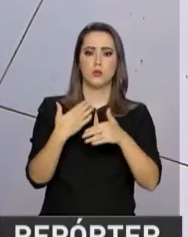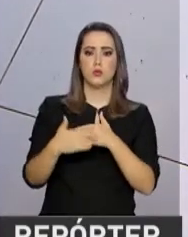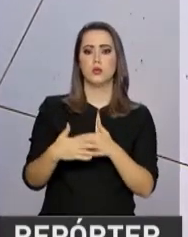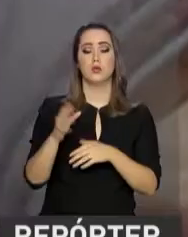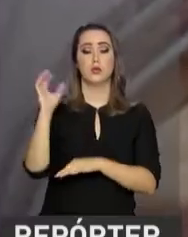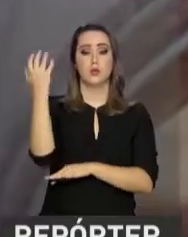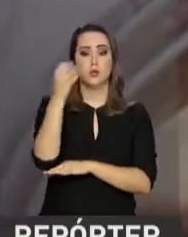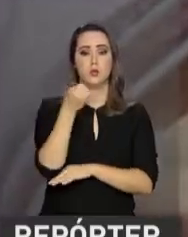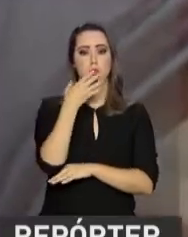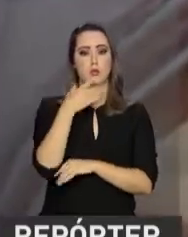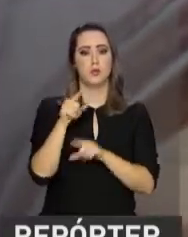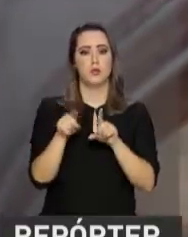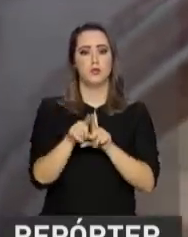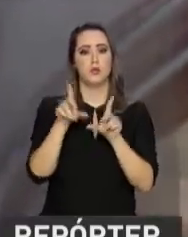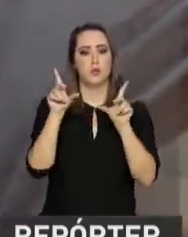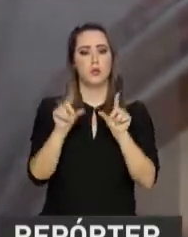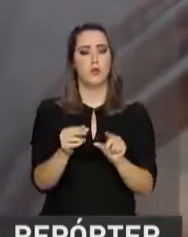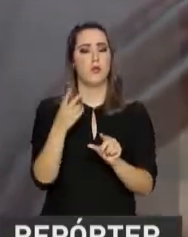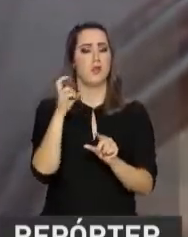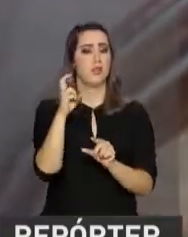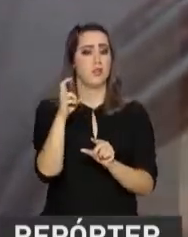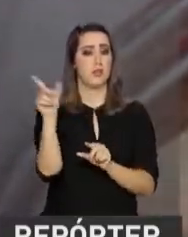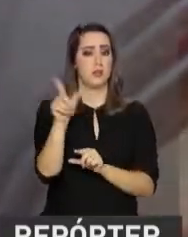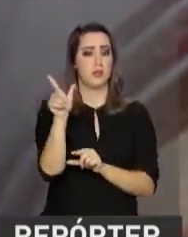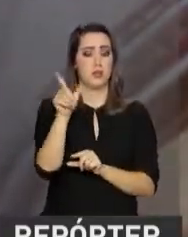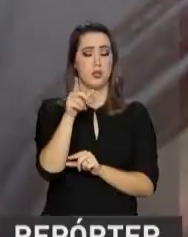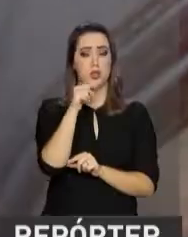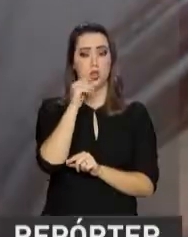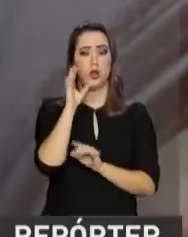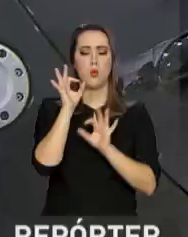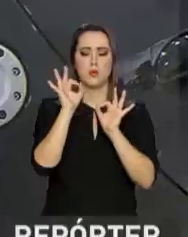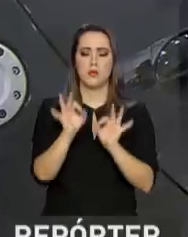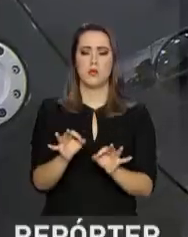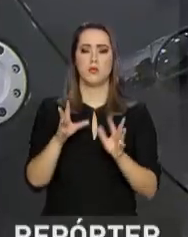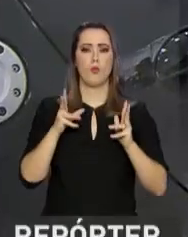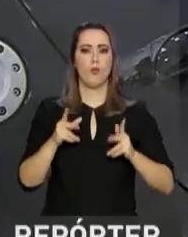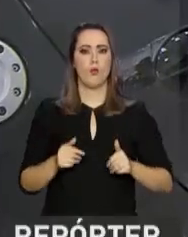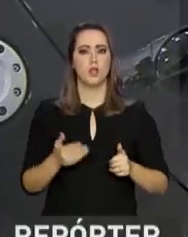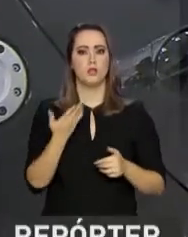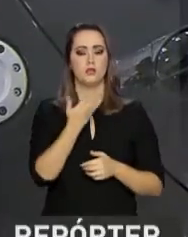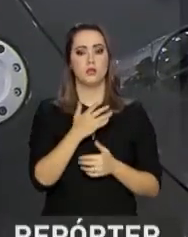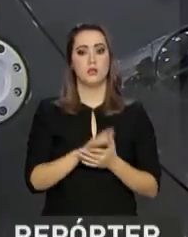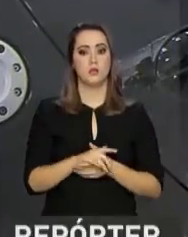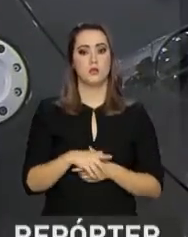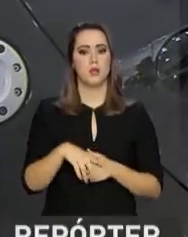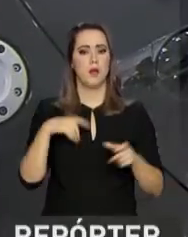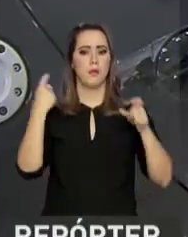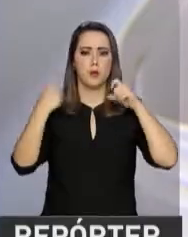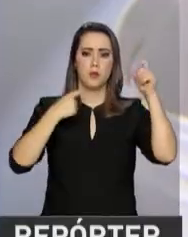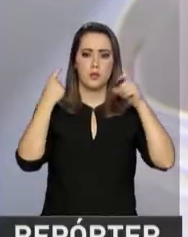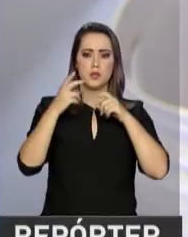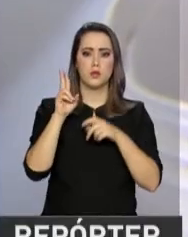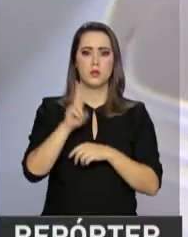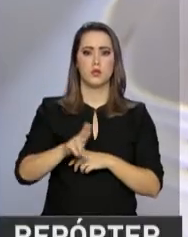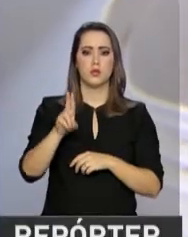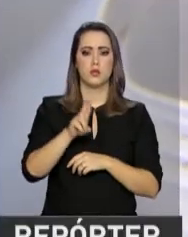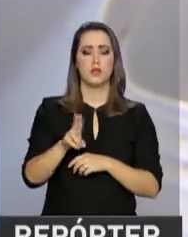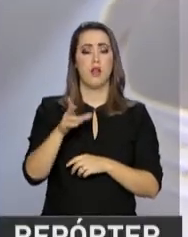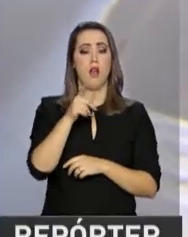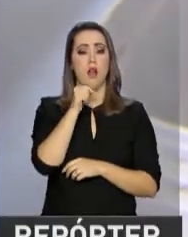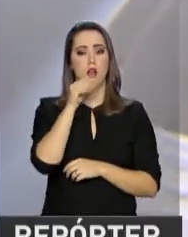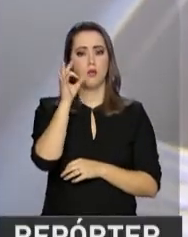porque com menos de cinco litros de água você consegue deixar um carro totalmente limpo para eles a preocupação em usar a água de forma responsável